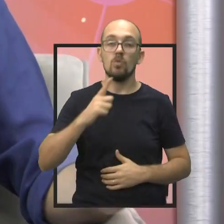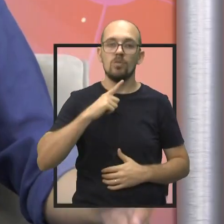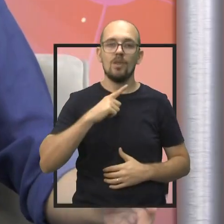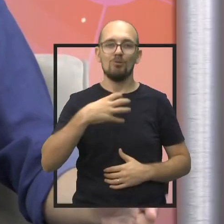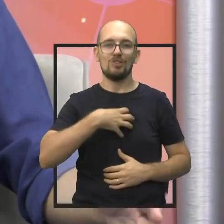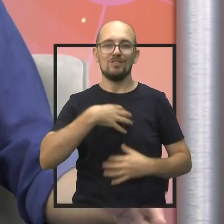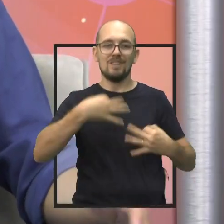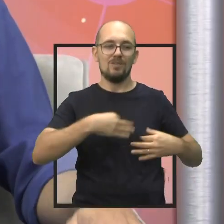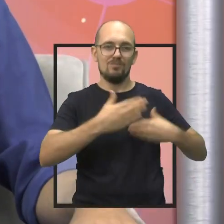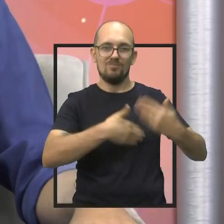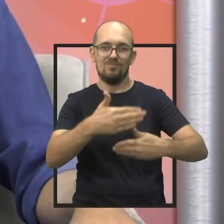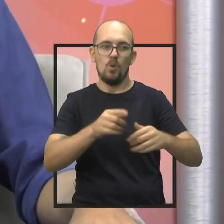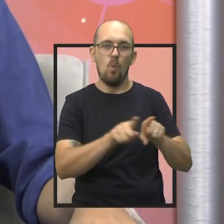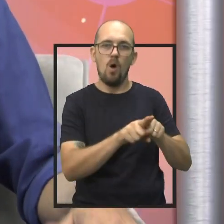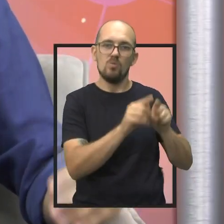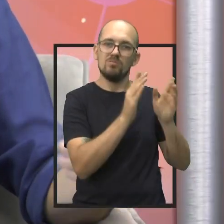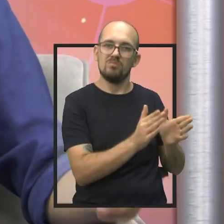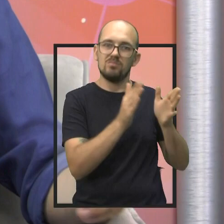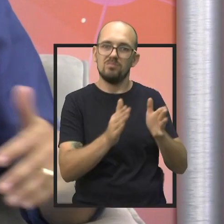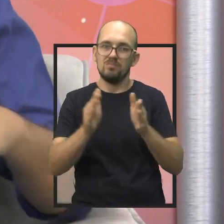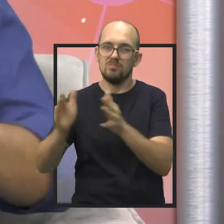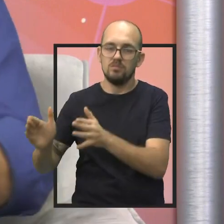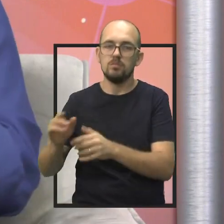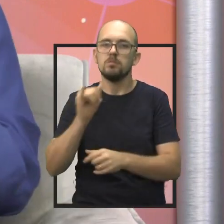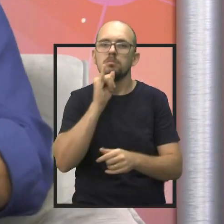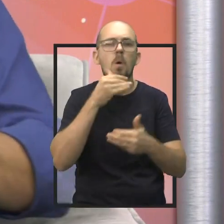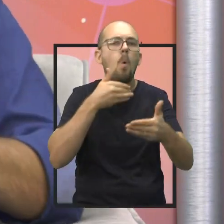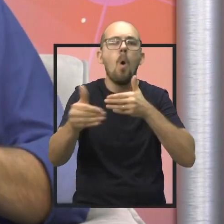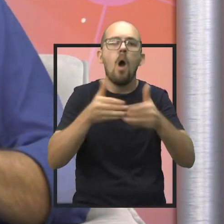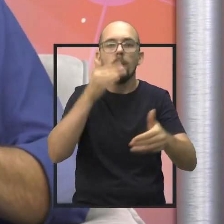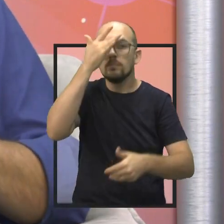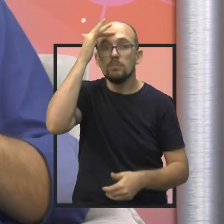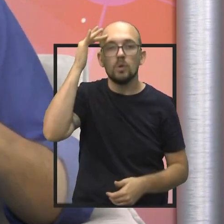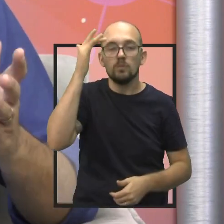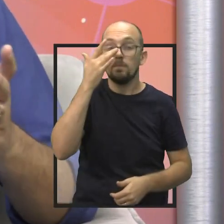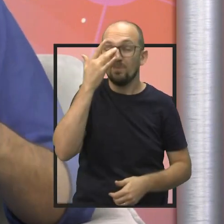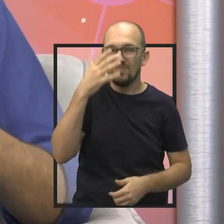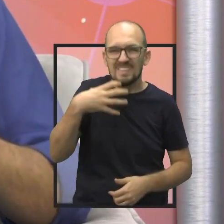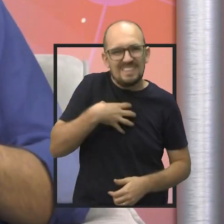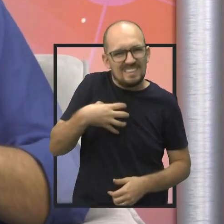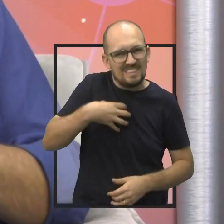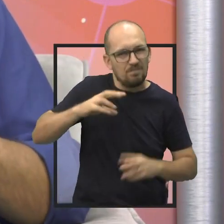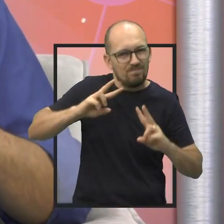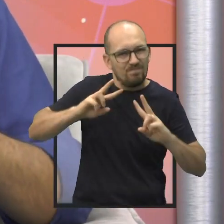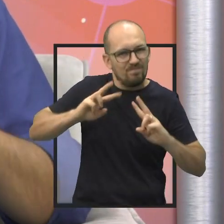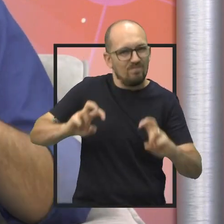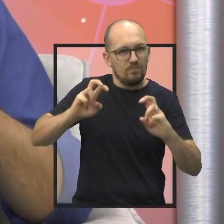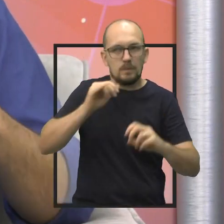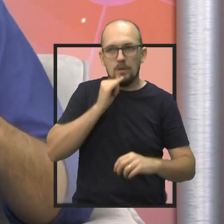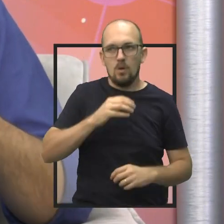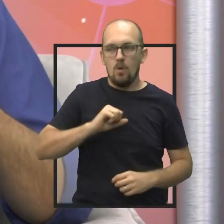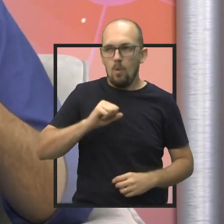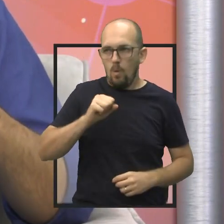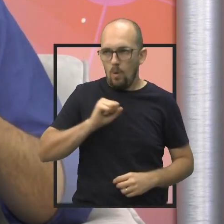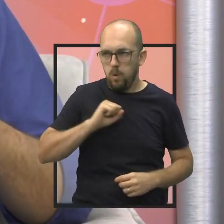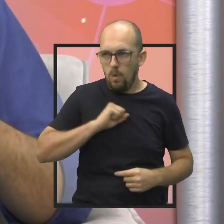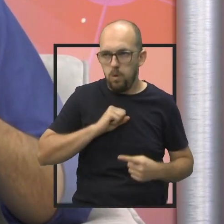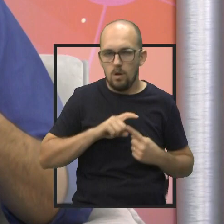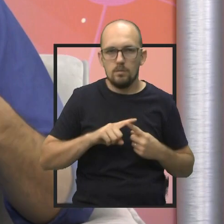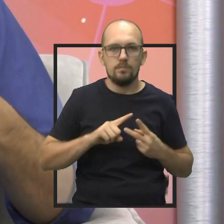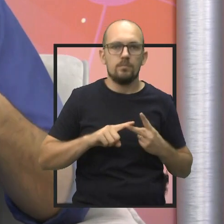de atendimento, né, para que o paciente, qualquer paciente com sintoma respiratório, se ele está tossindo,